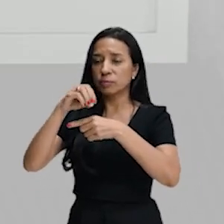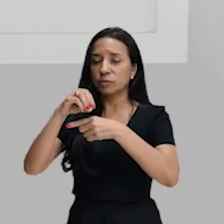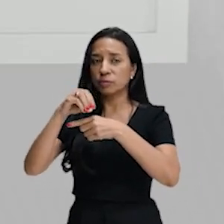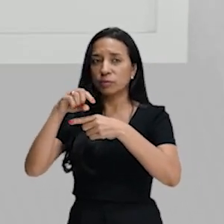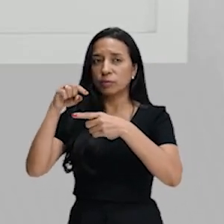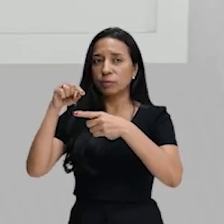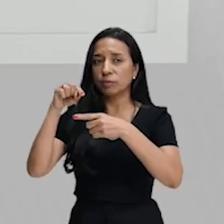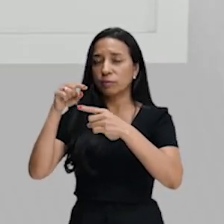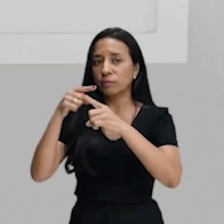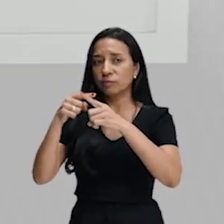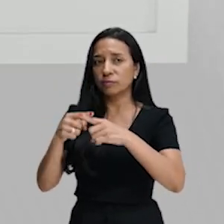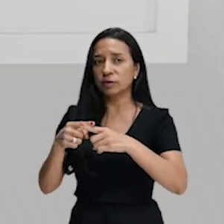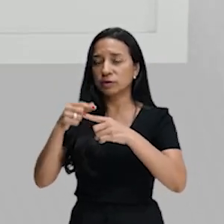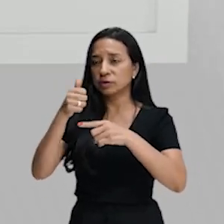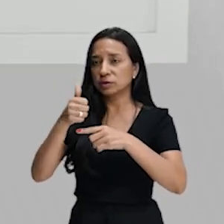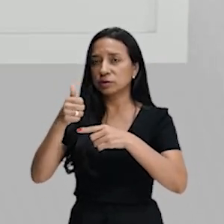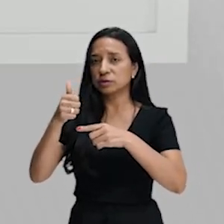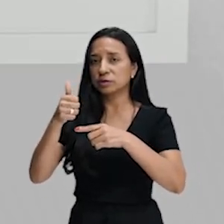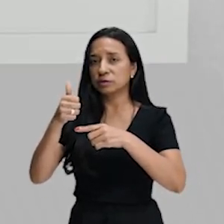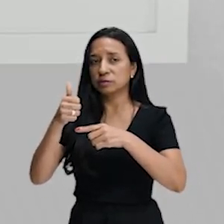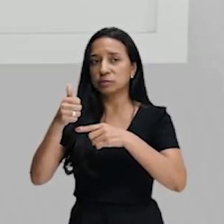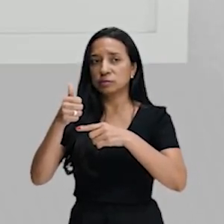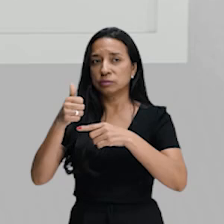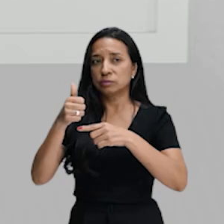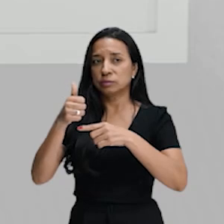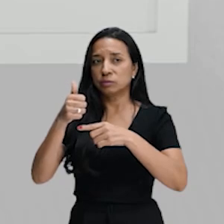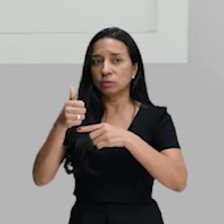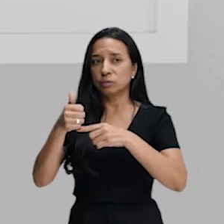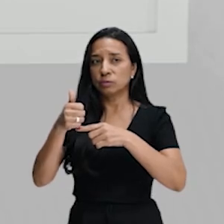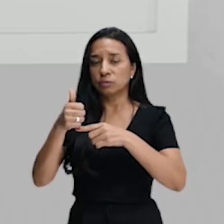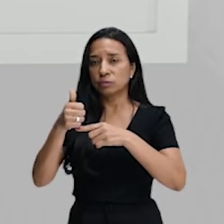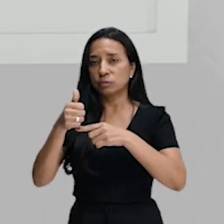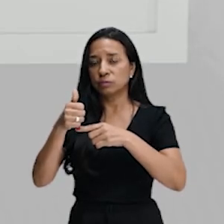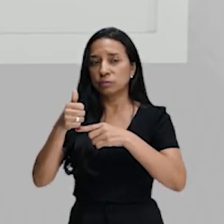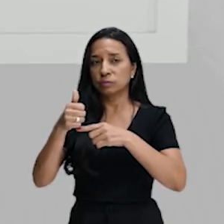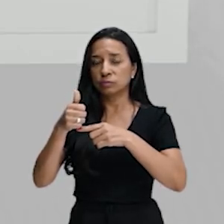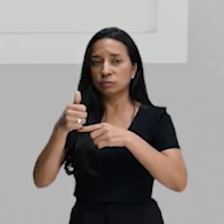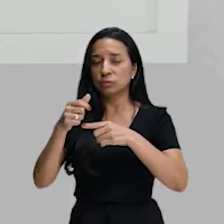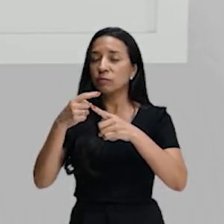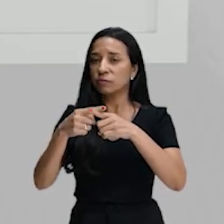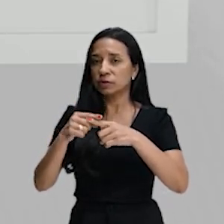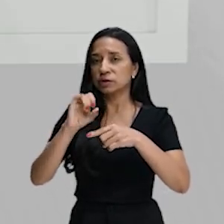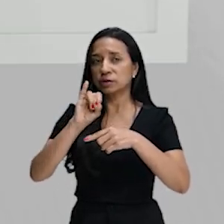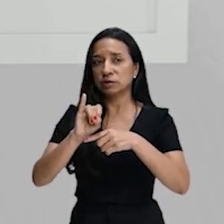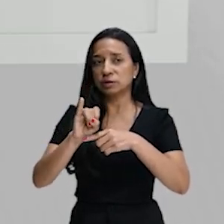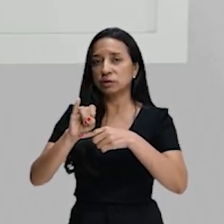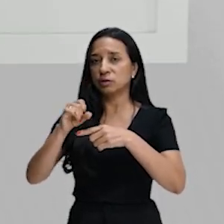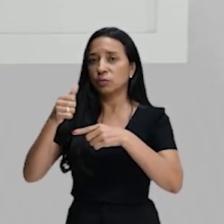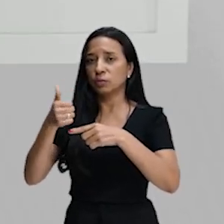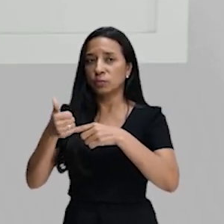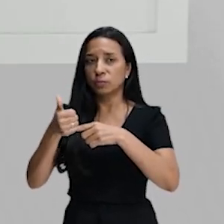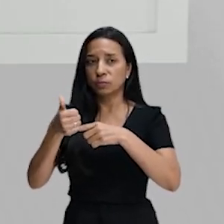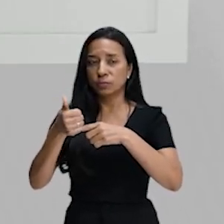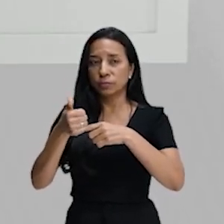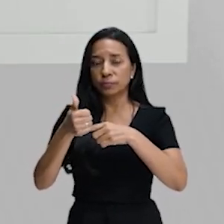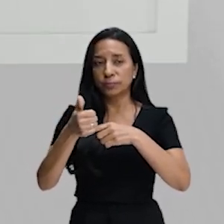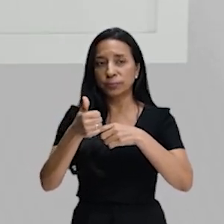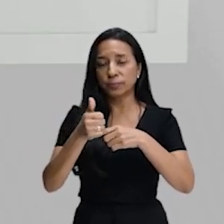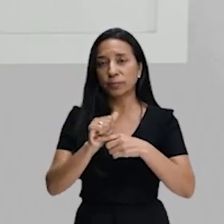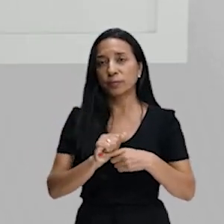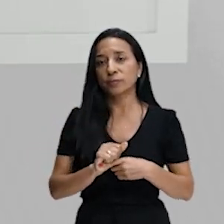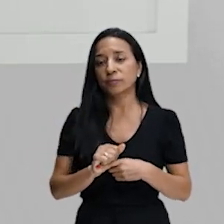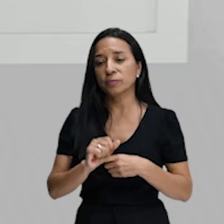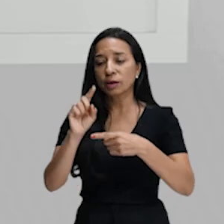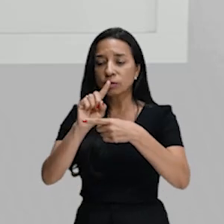2π, 8 vezes 10 a menos 2, e vou multiplicar pelo inverso da segunda, né? O inverso